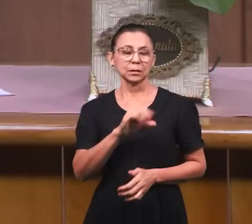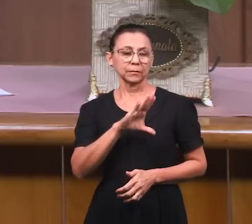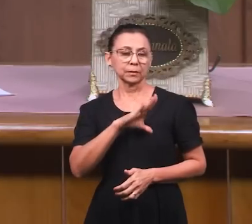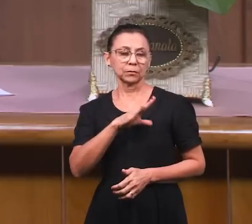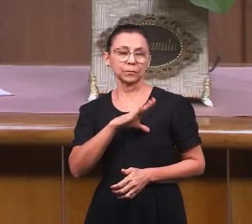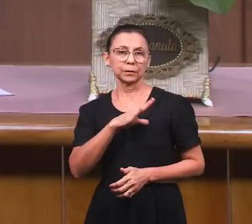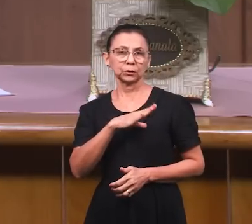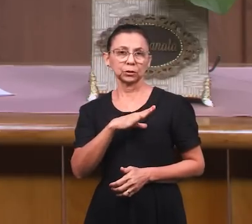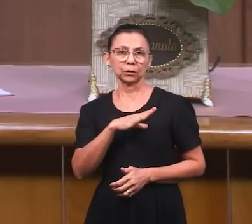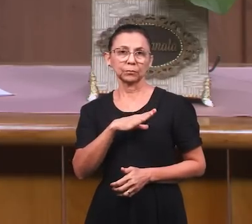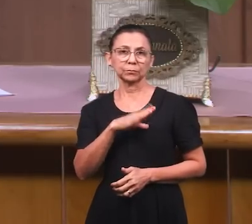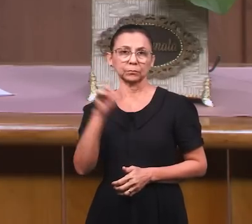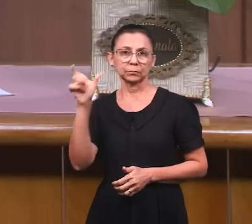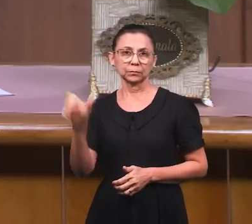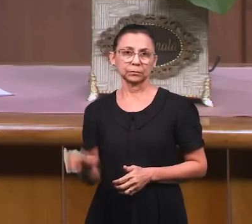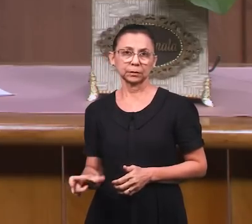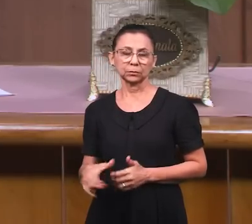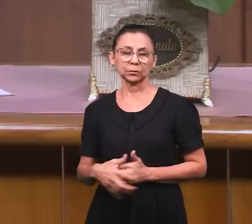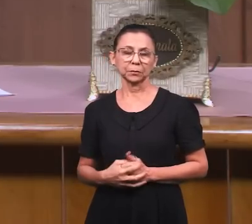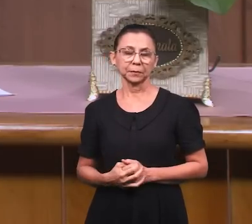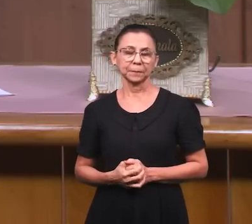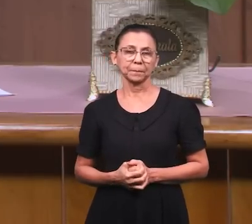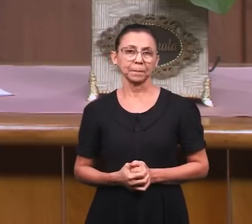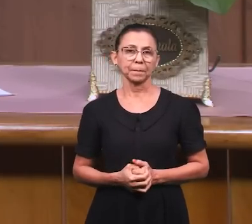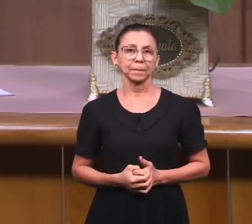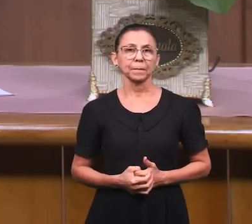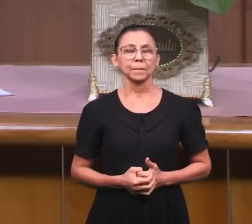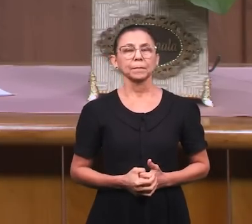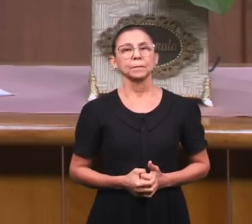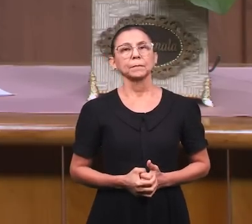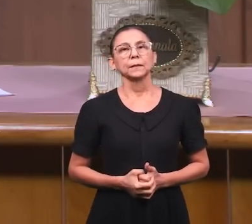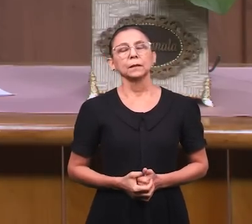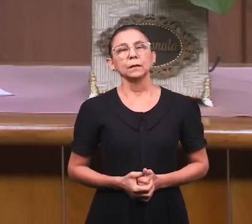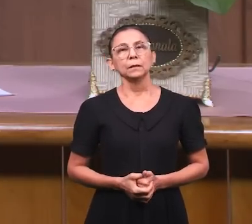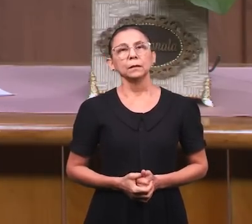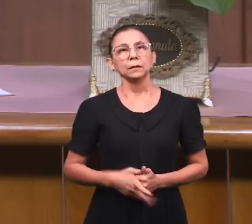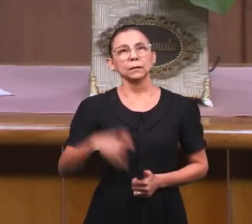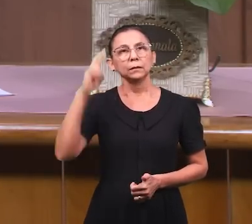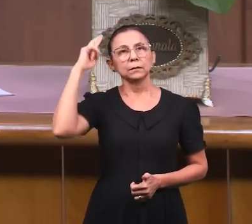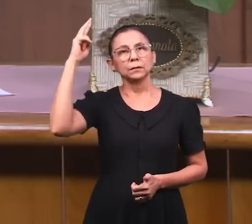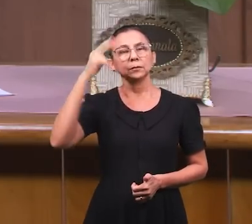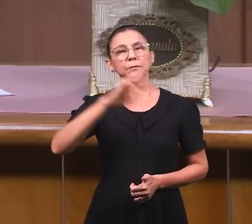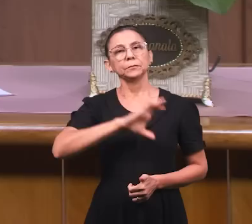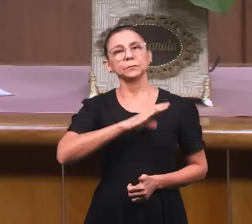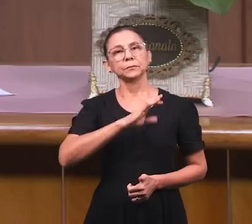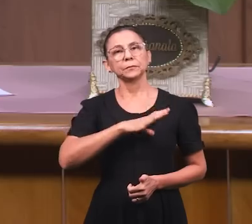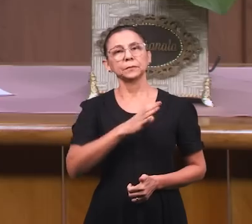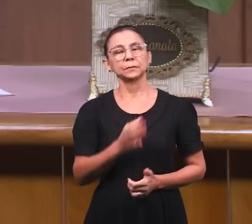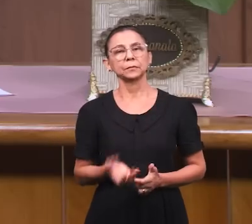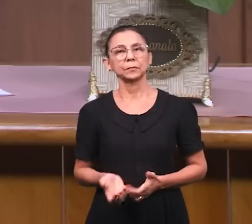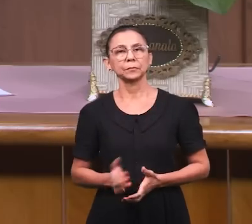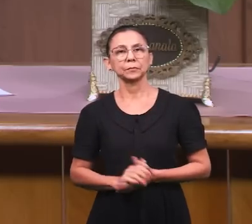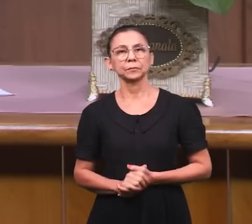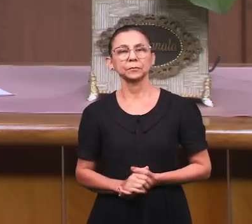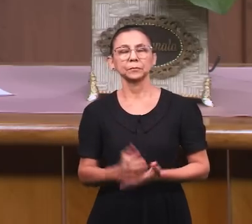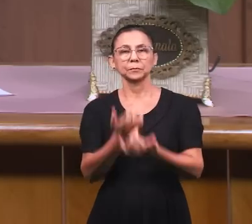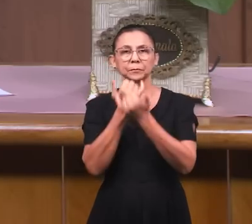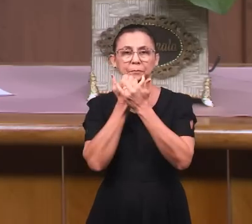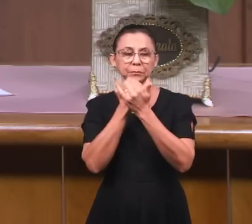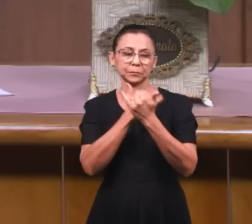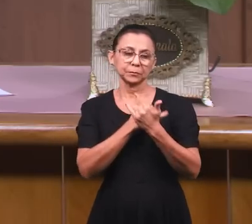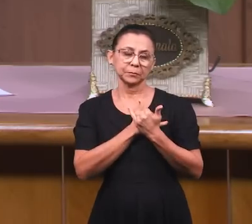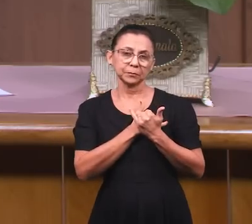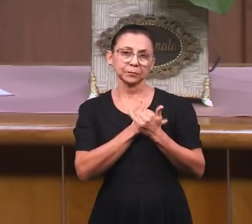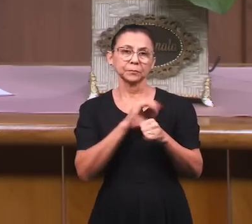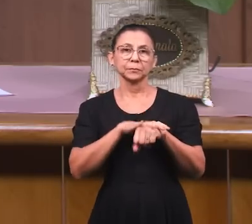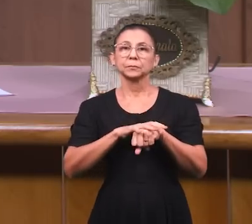pela miséria alheia. E o Senhor teve compaixão da nossa miséria, da ferida que estava aberta no nosso coração, do